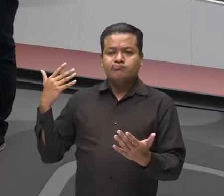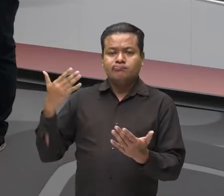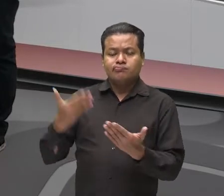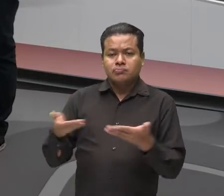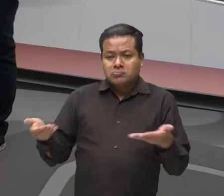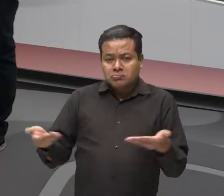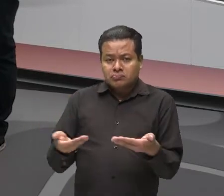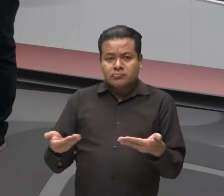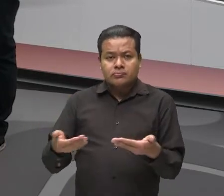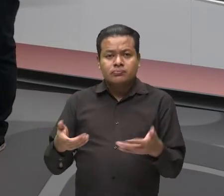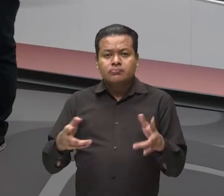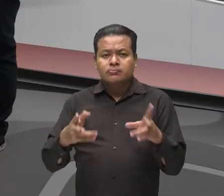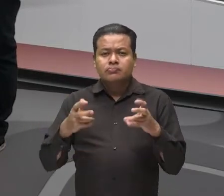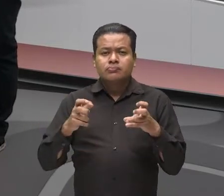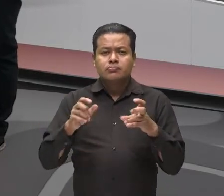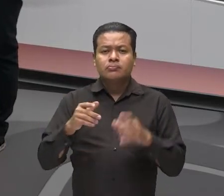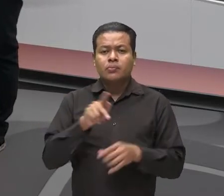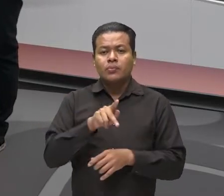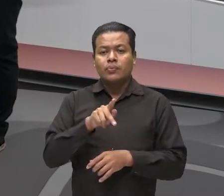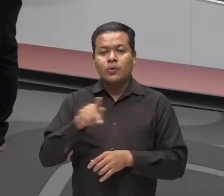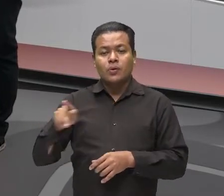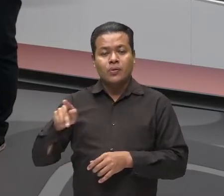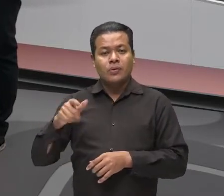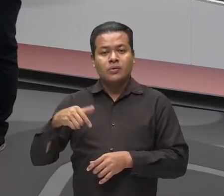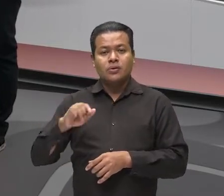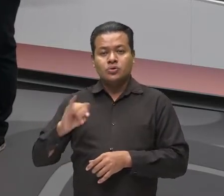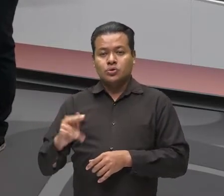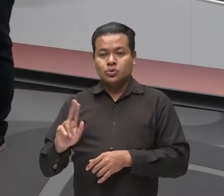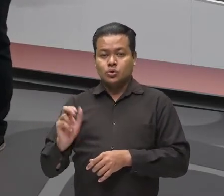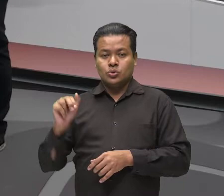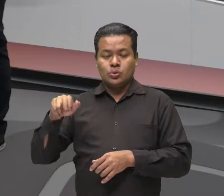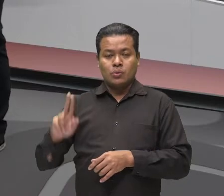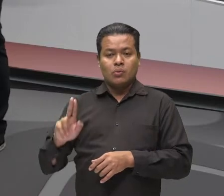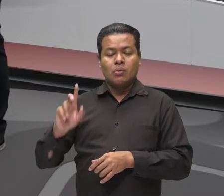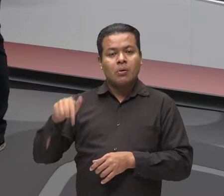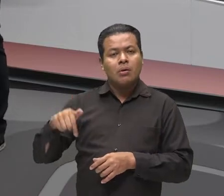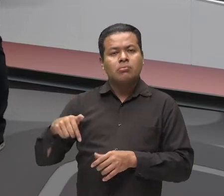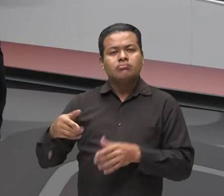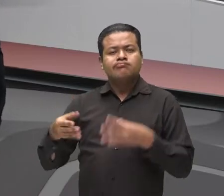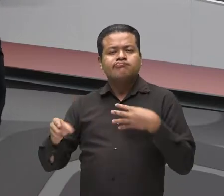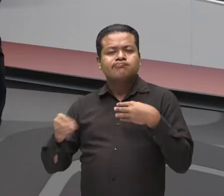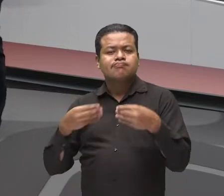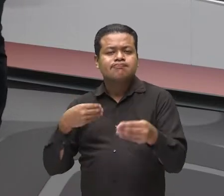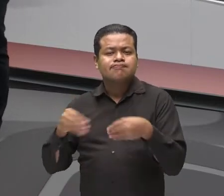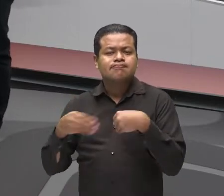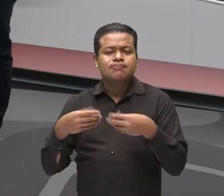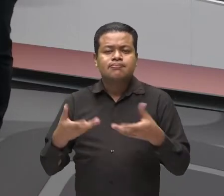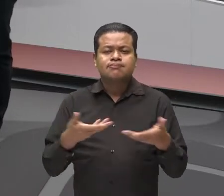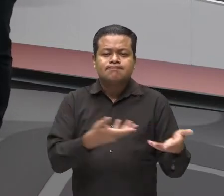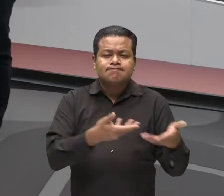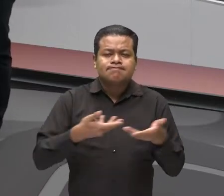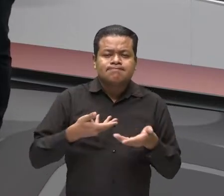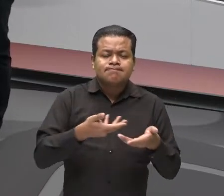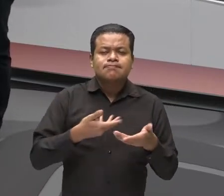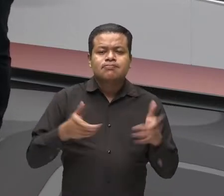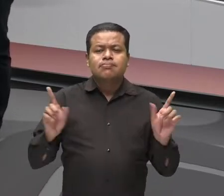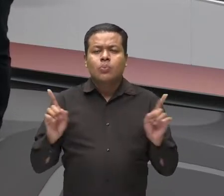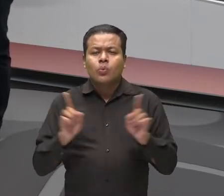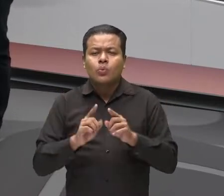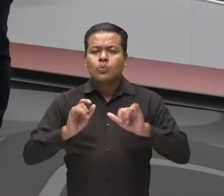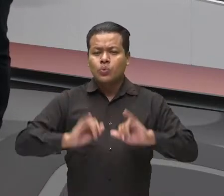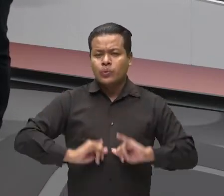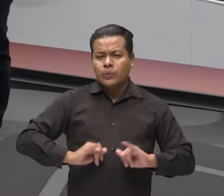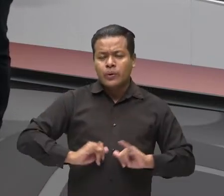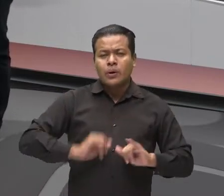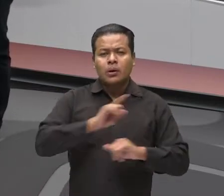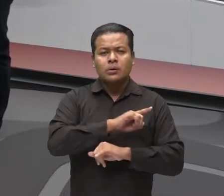recente, nós temos visto aí o governo de Joe Biden tentando flexibilizar, acolher, tentar minimizar esses